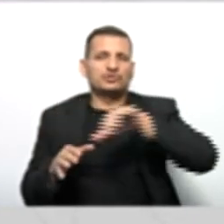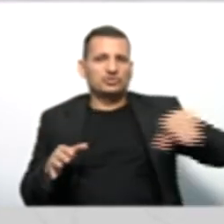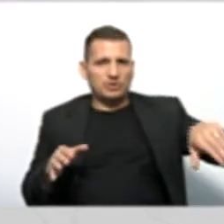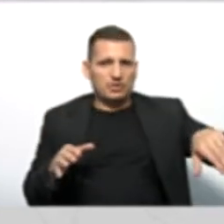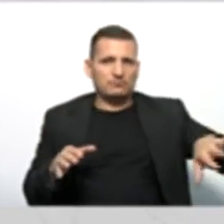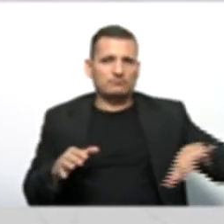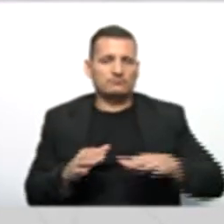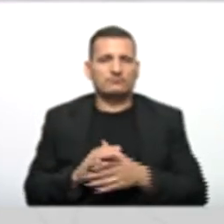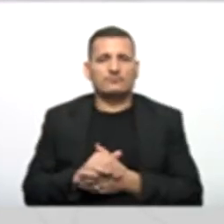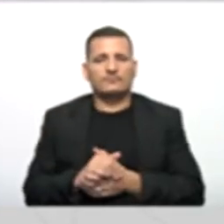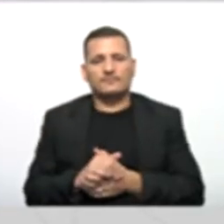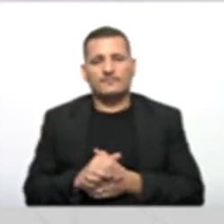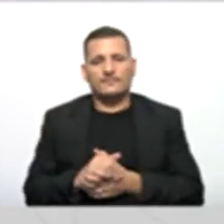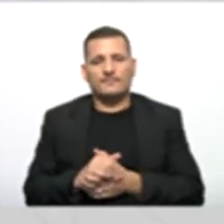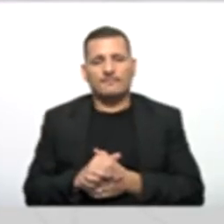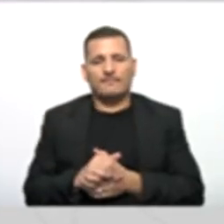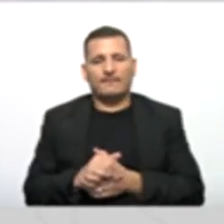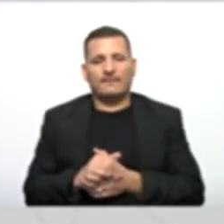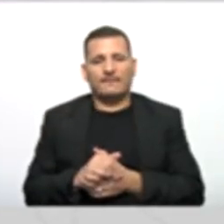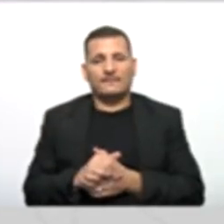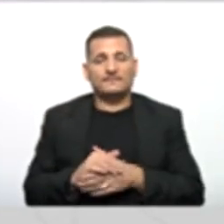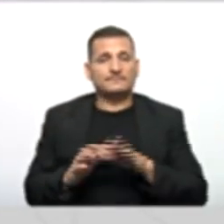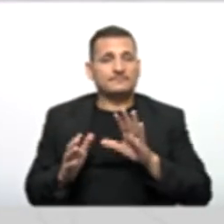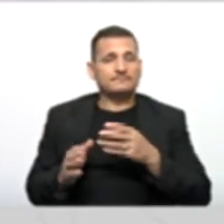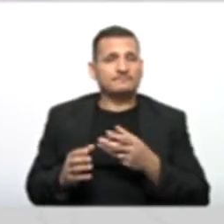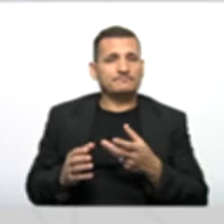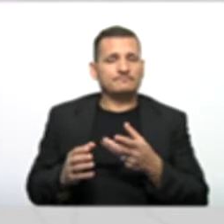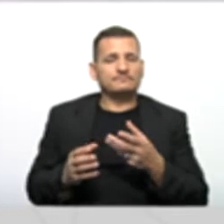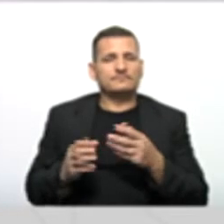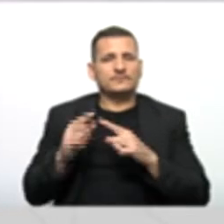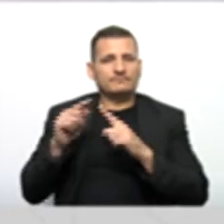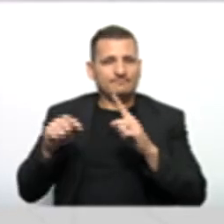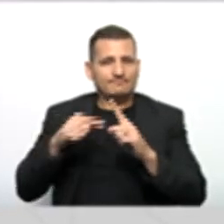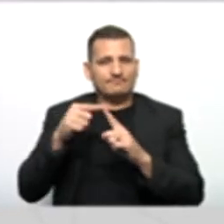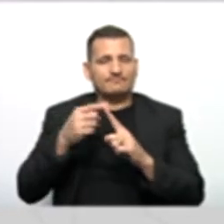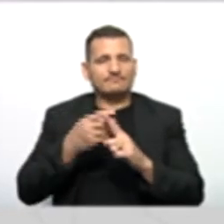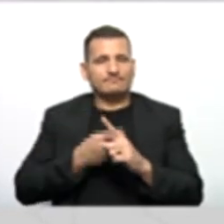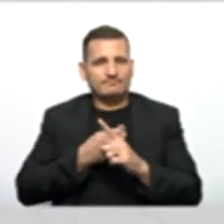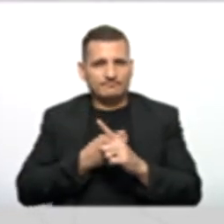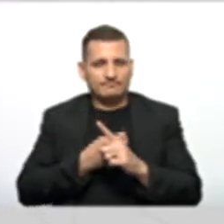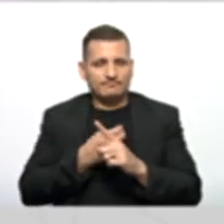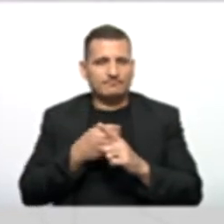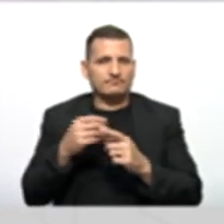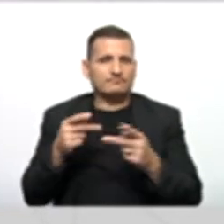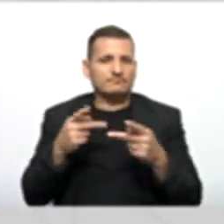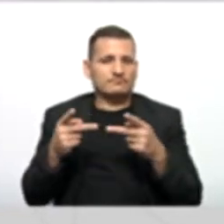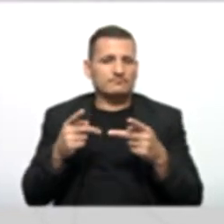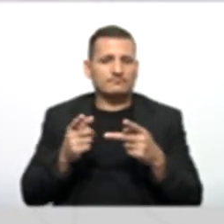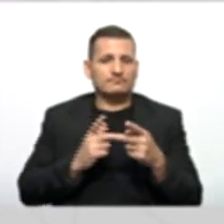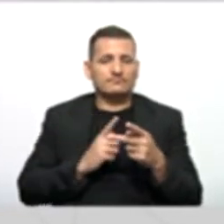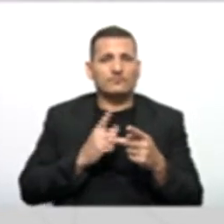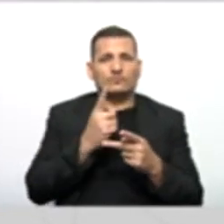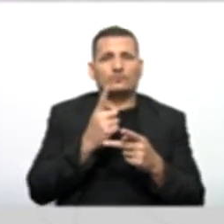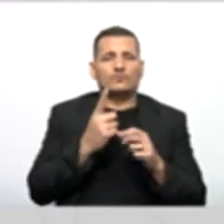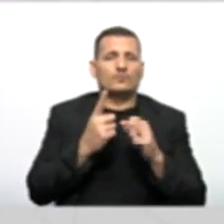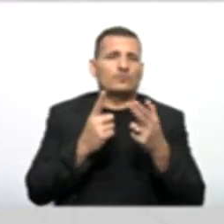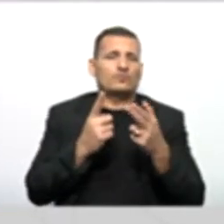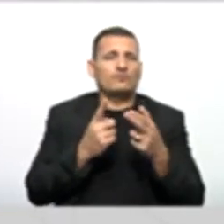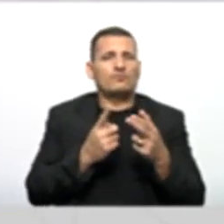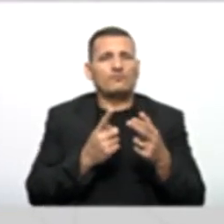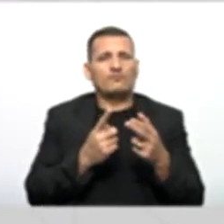prateleiras. Geralmente, o ciclo de vida de um projeto está contido em um ou mais ciclos de vida